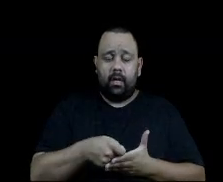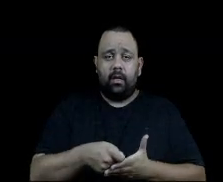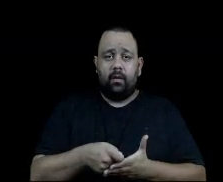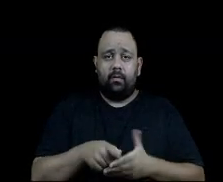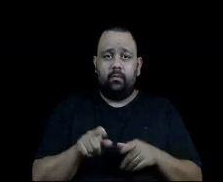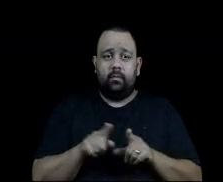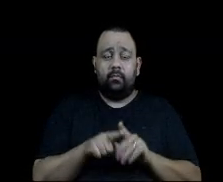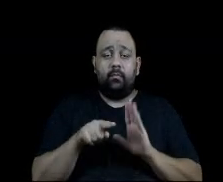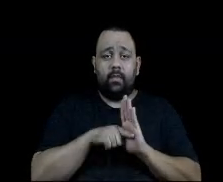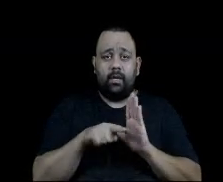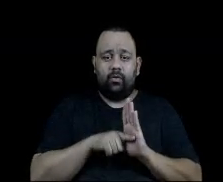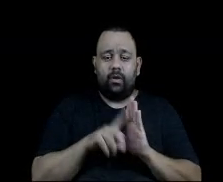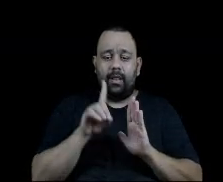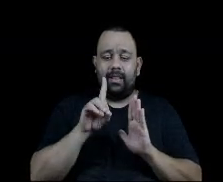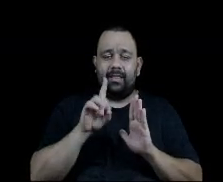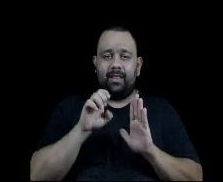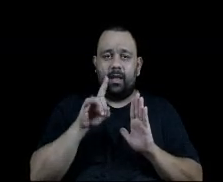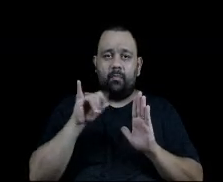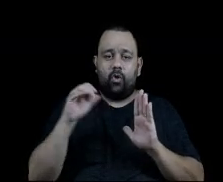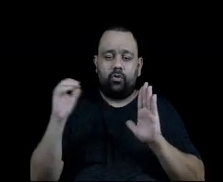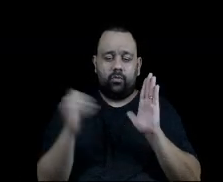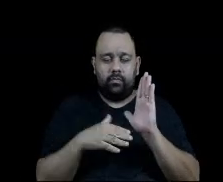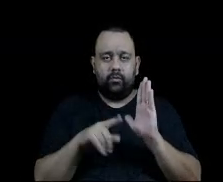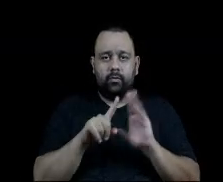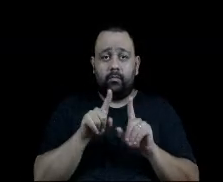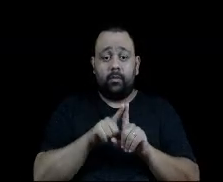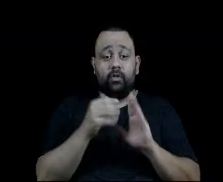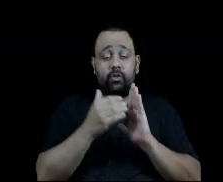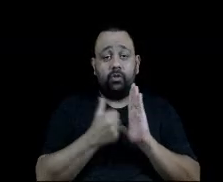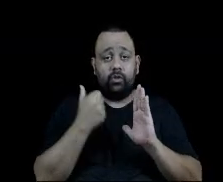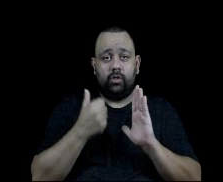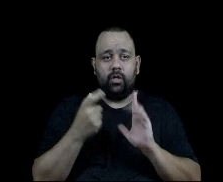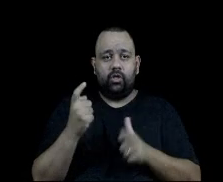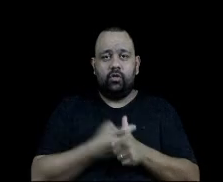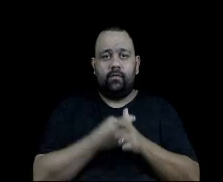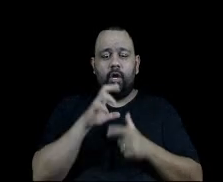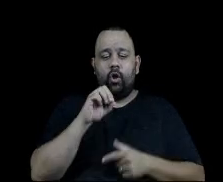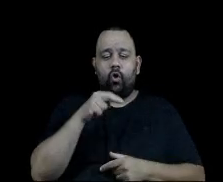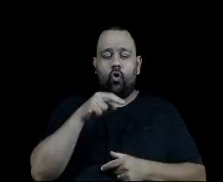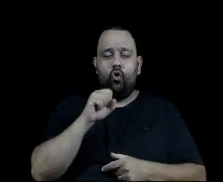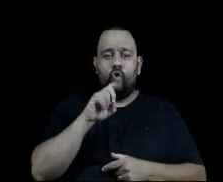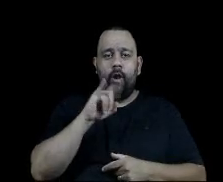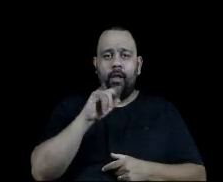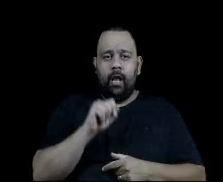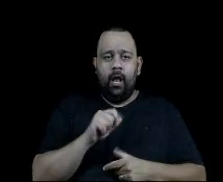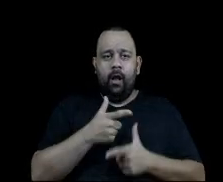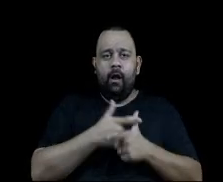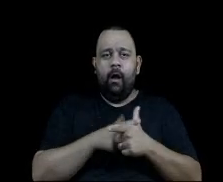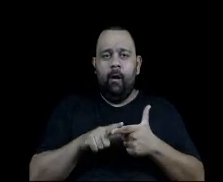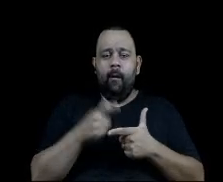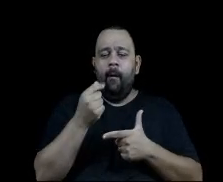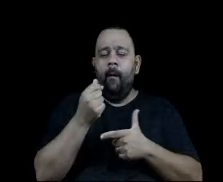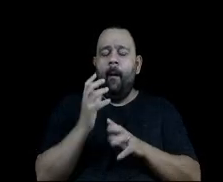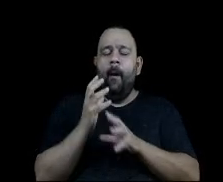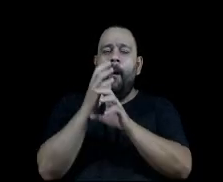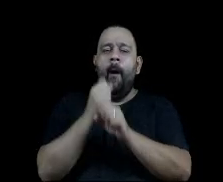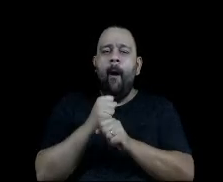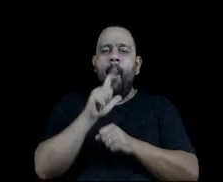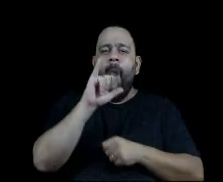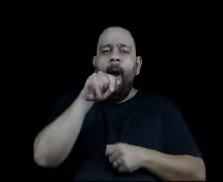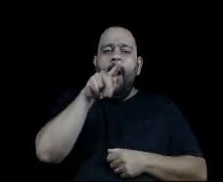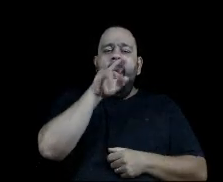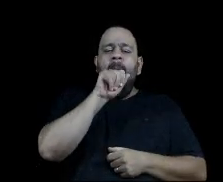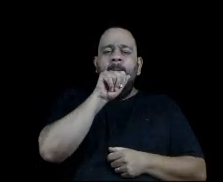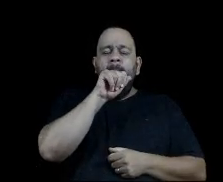menos restos a pagar processados, menos os depósitos restituíveis e menos a dívida consolidada, dividido